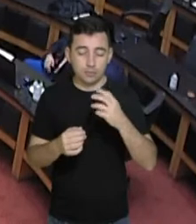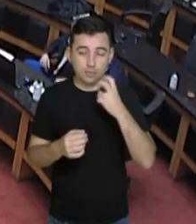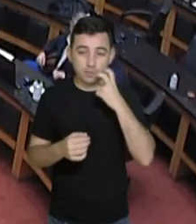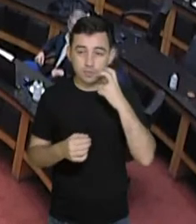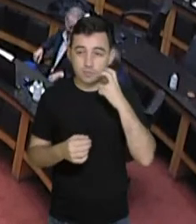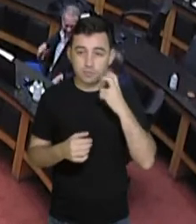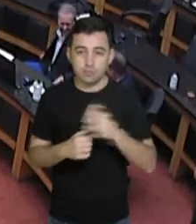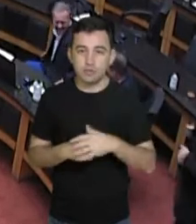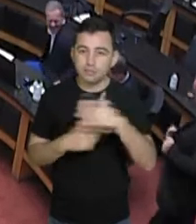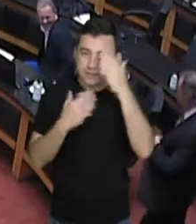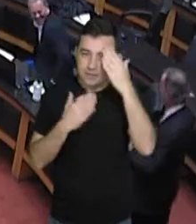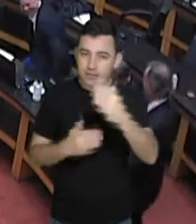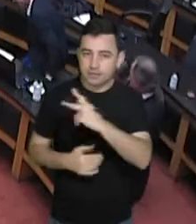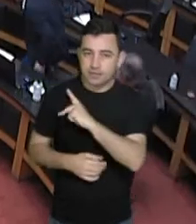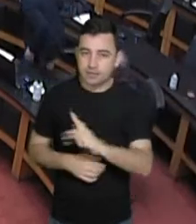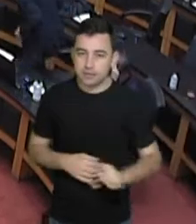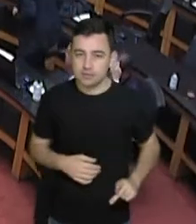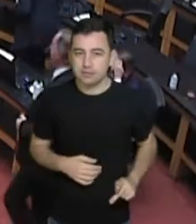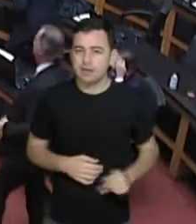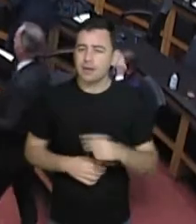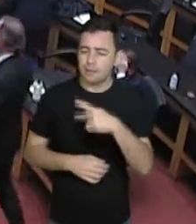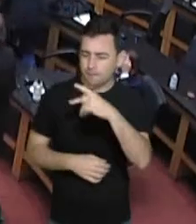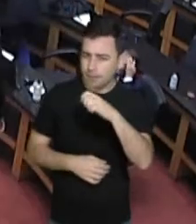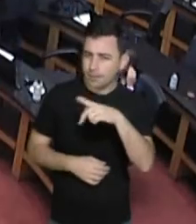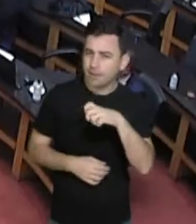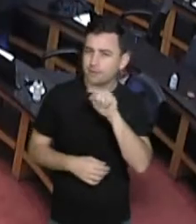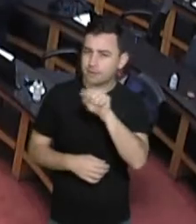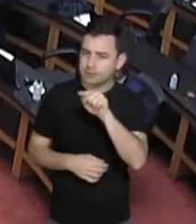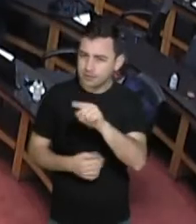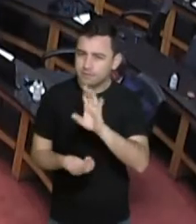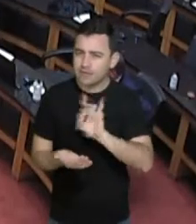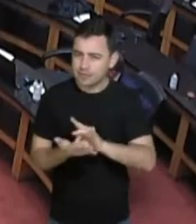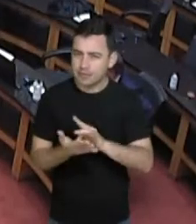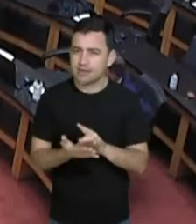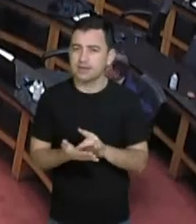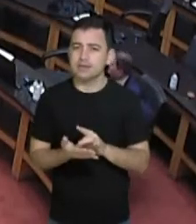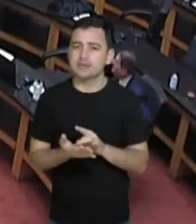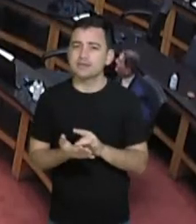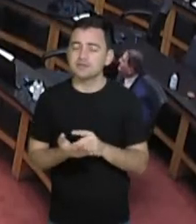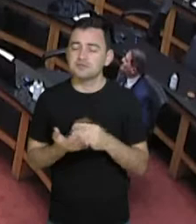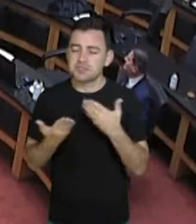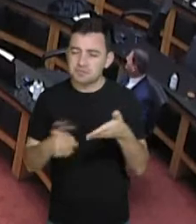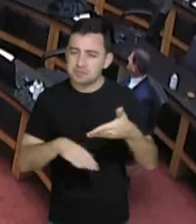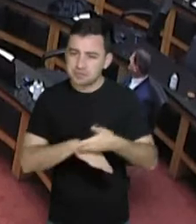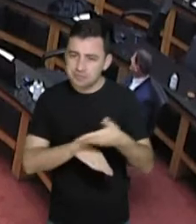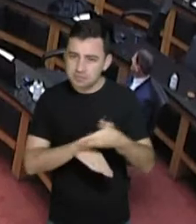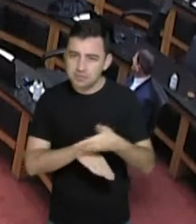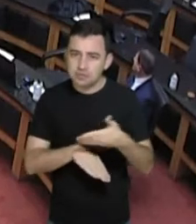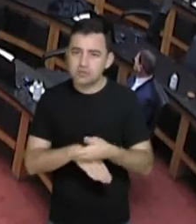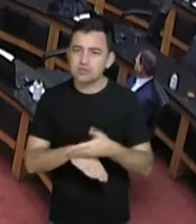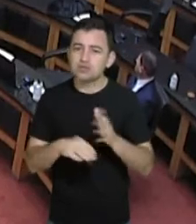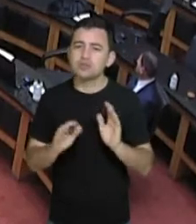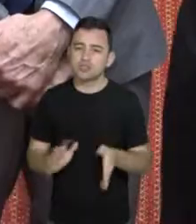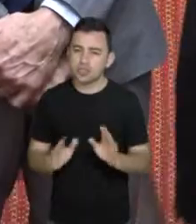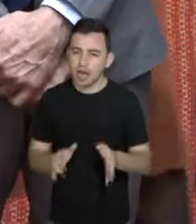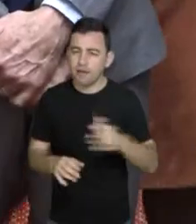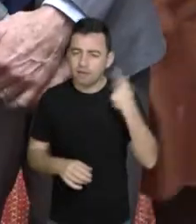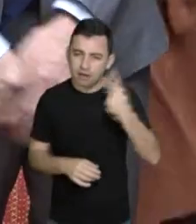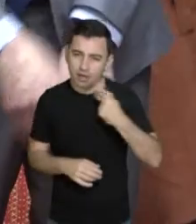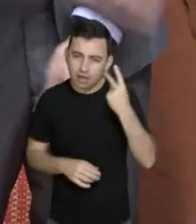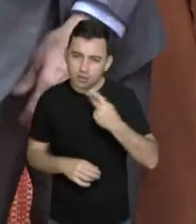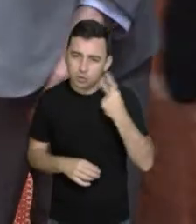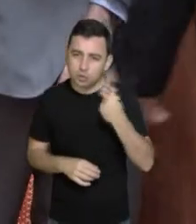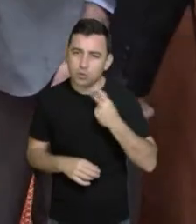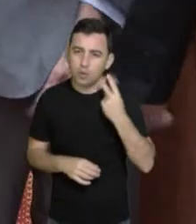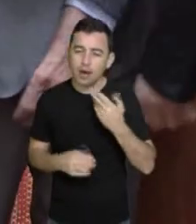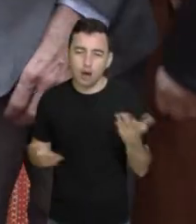Obrigado, senhor presidente. Pepe, realmente super importante essa participação. Você que já foi vereador nesse momento,